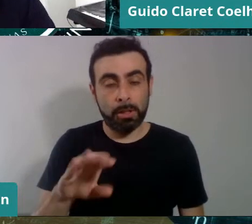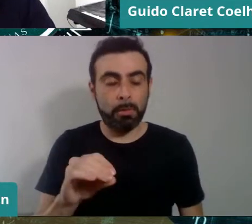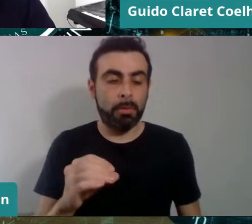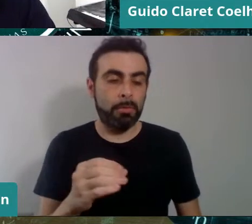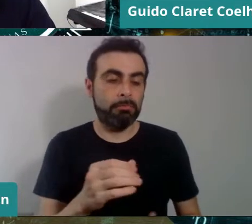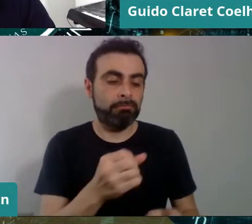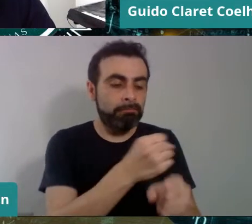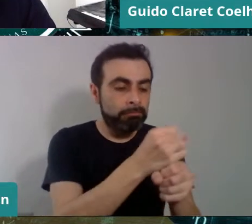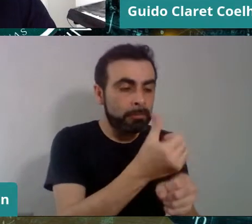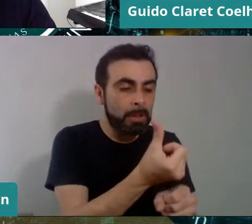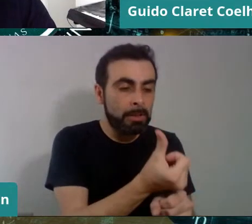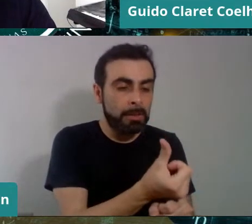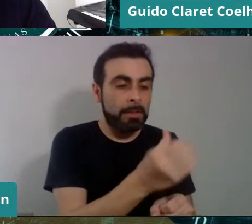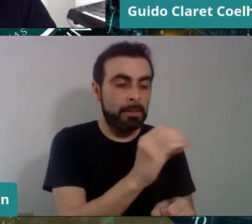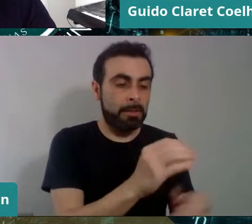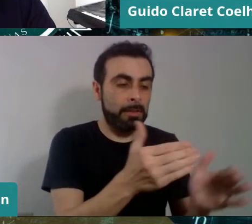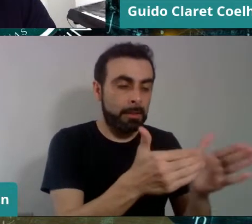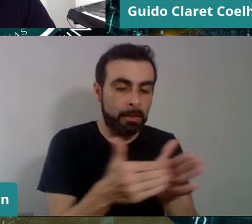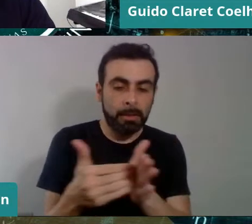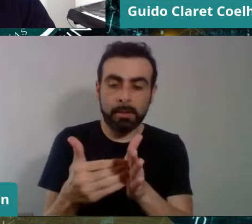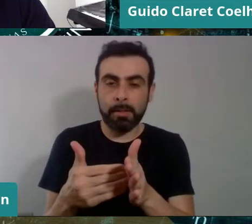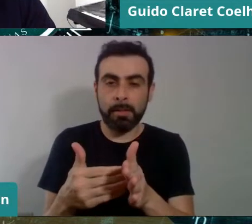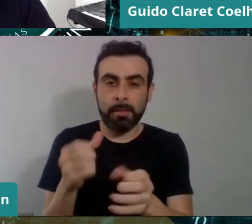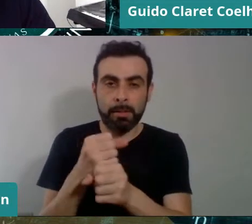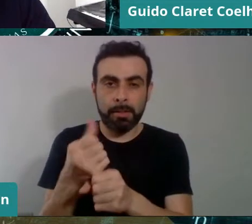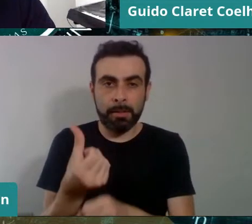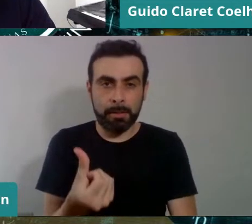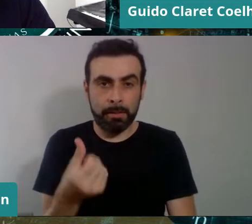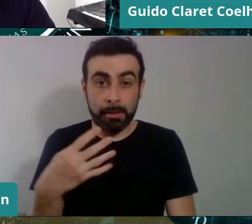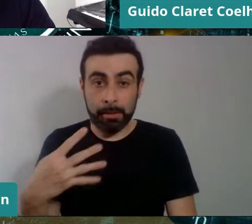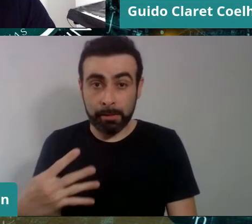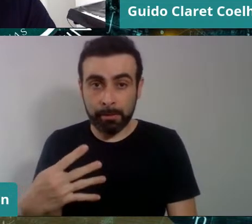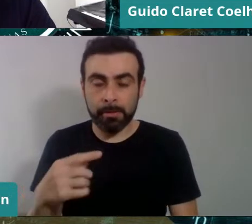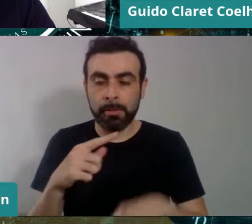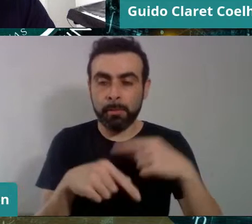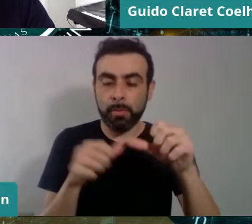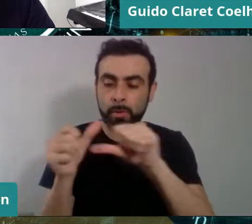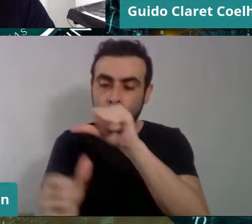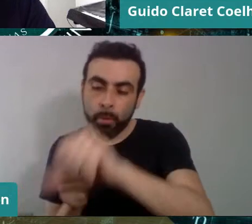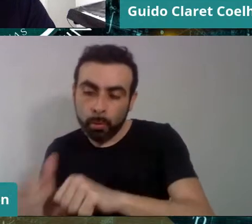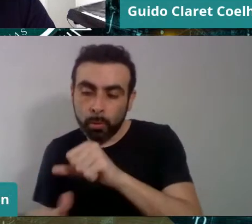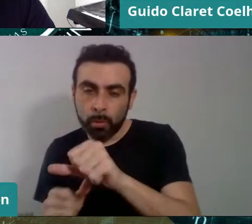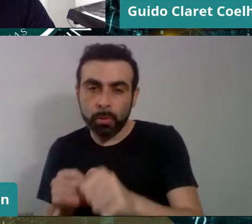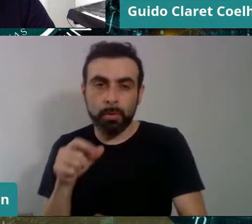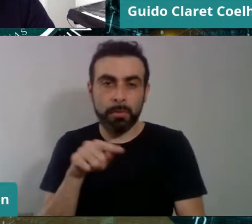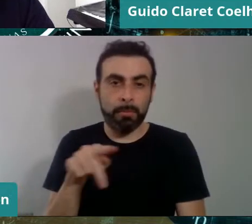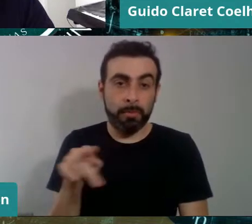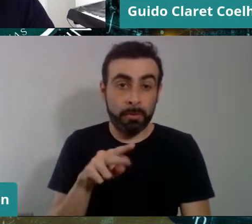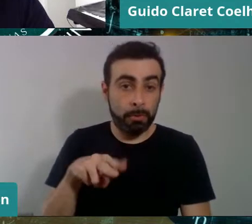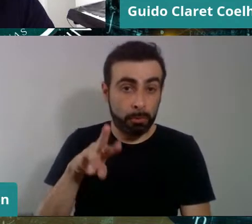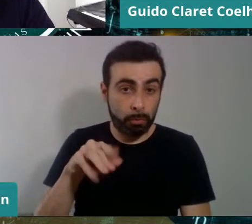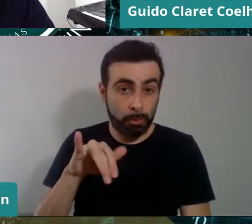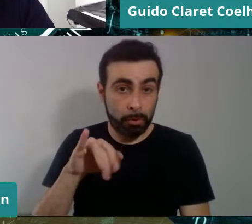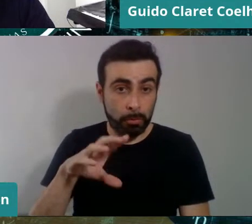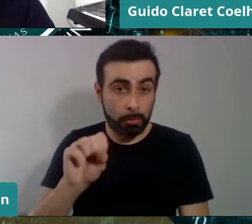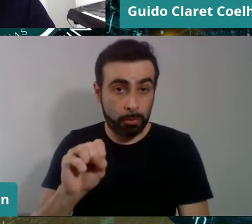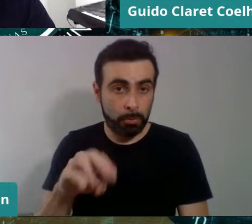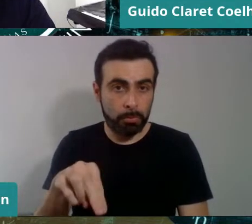64. Depois dele entrou o professor Wilson Claudino, de 64 a